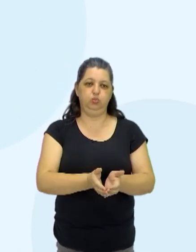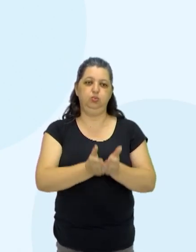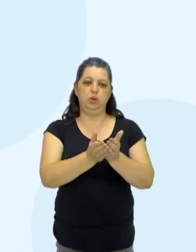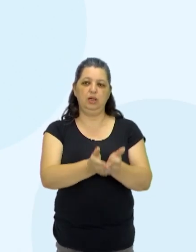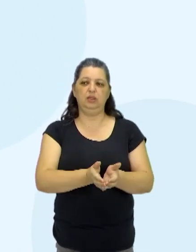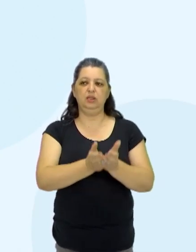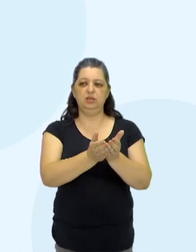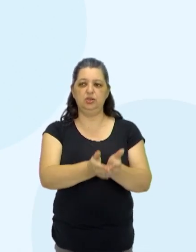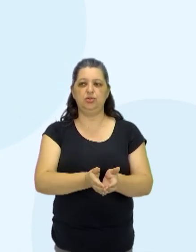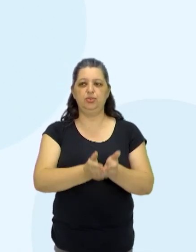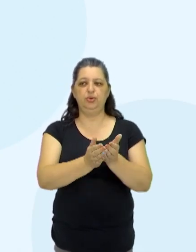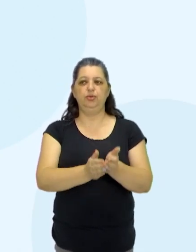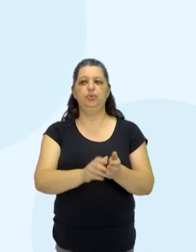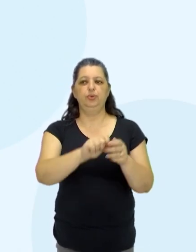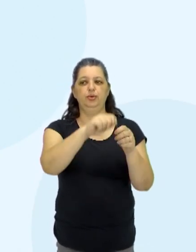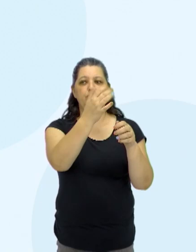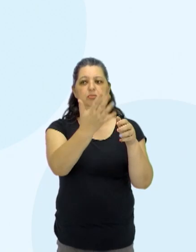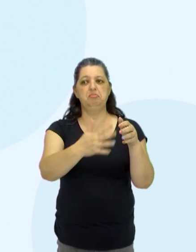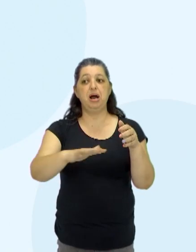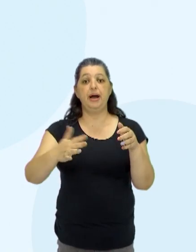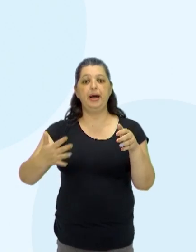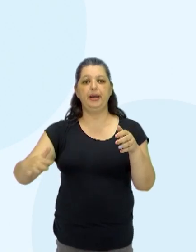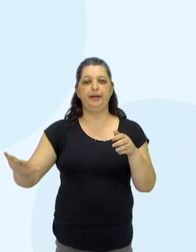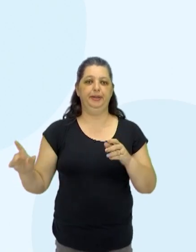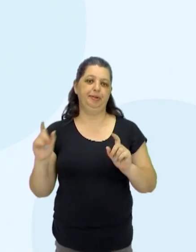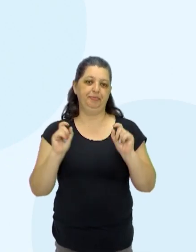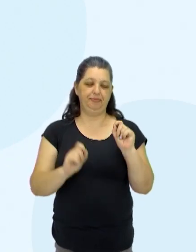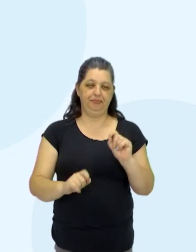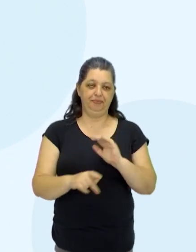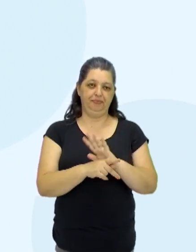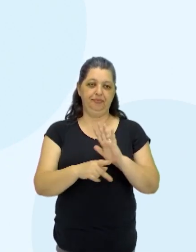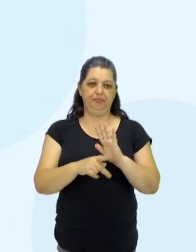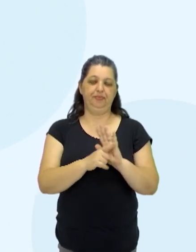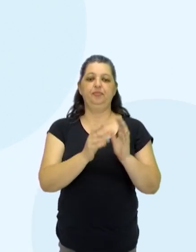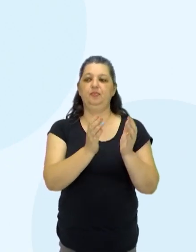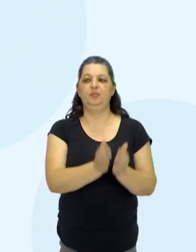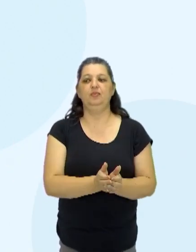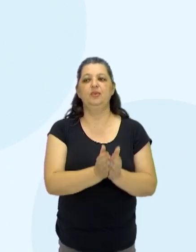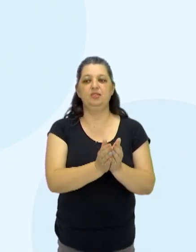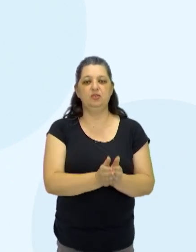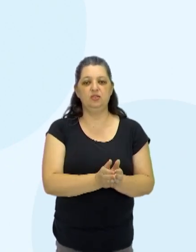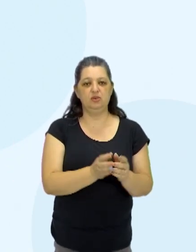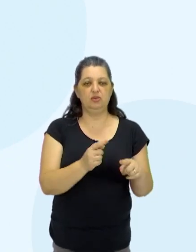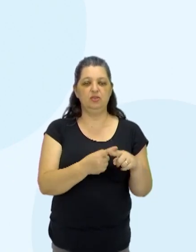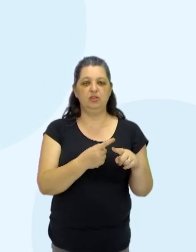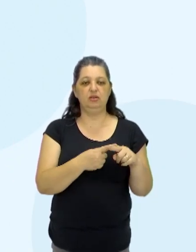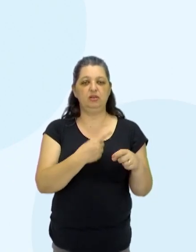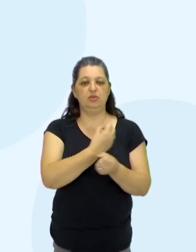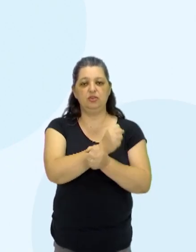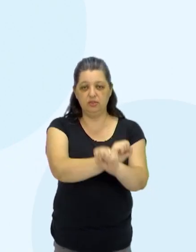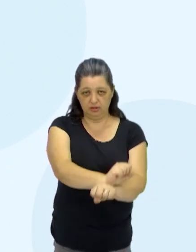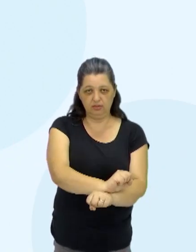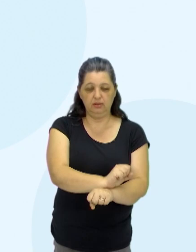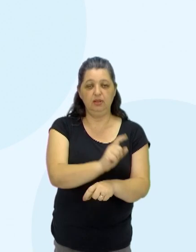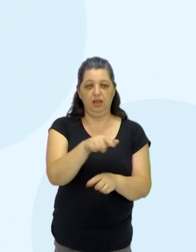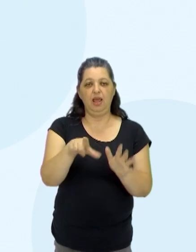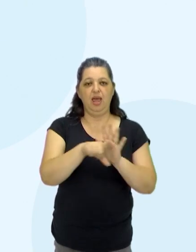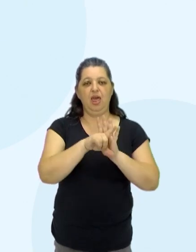todos os navios negreiros serão confiscados. Eles não querem mais escravidão. Essa lei é